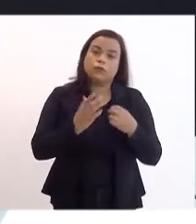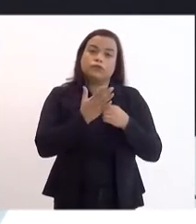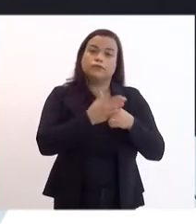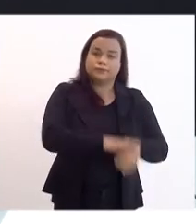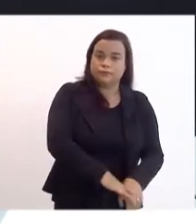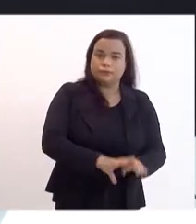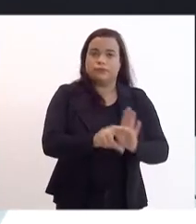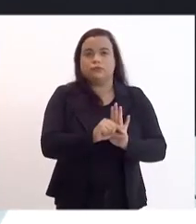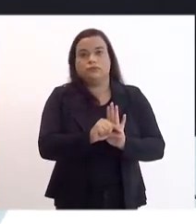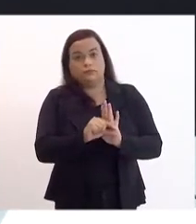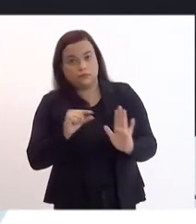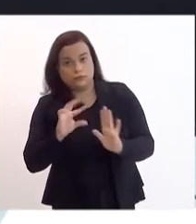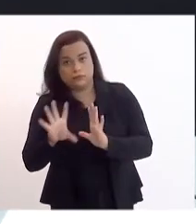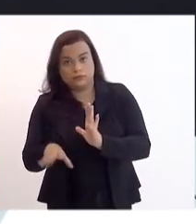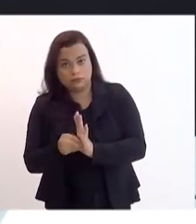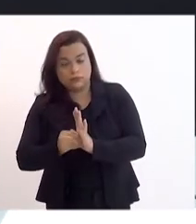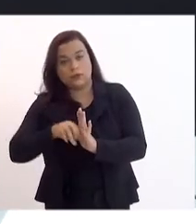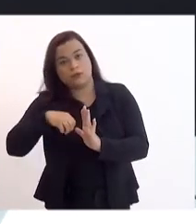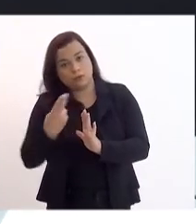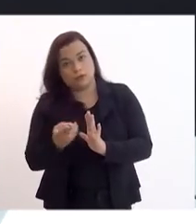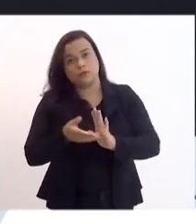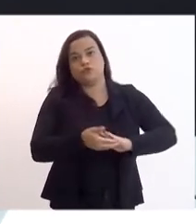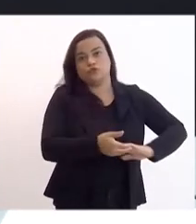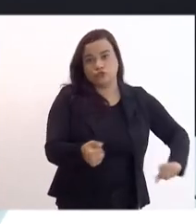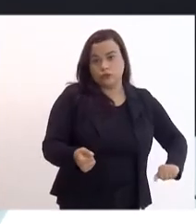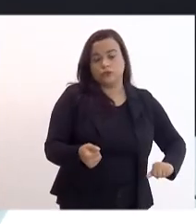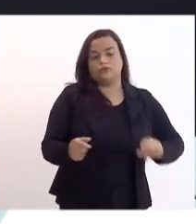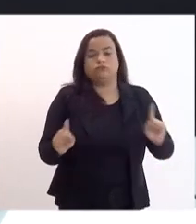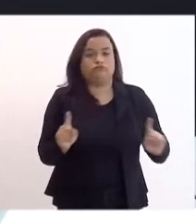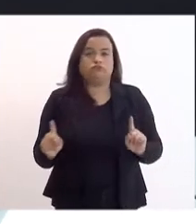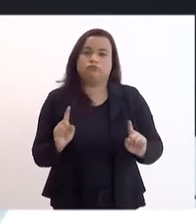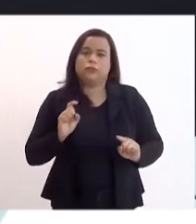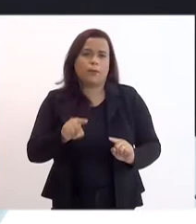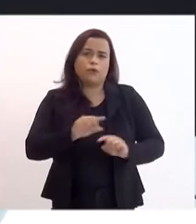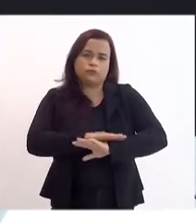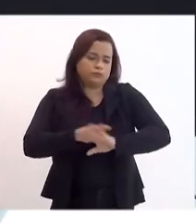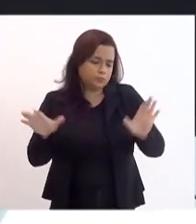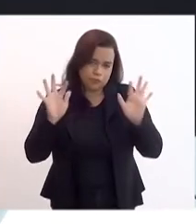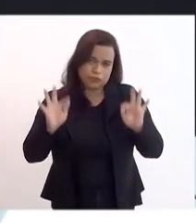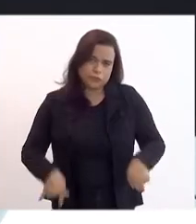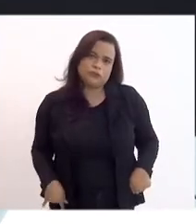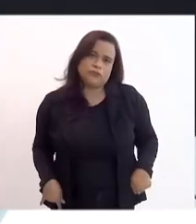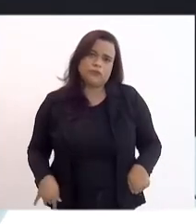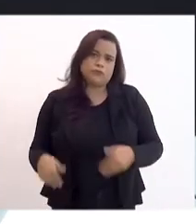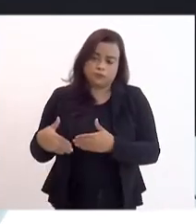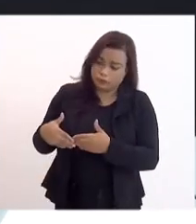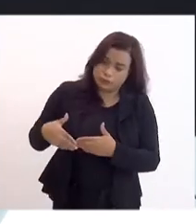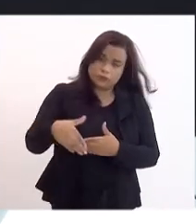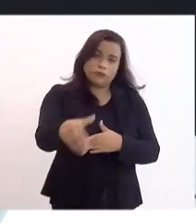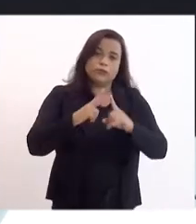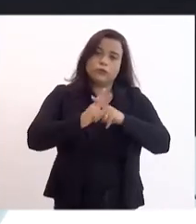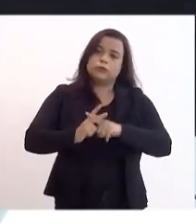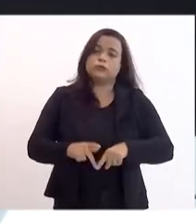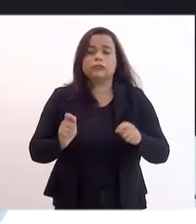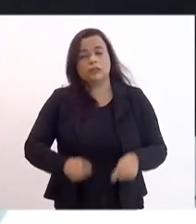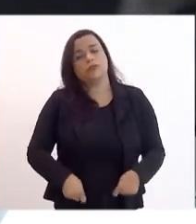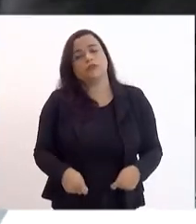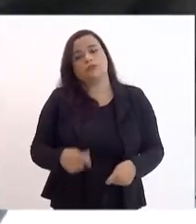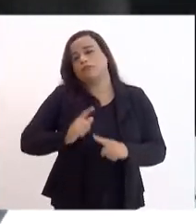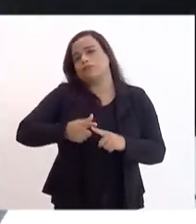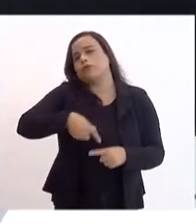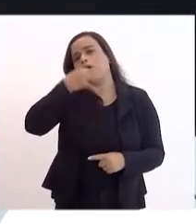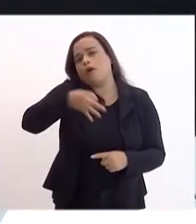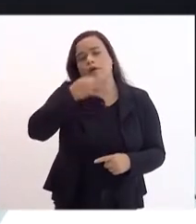supressivos. Né? E ponto. E daqui para frente corrige, porque veja só.